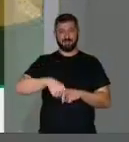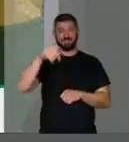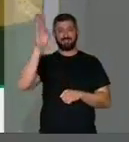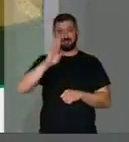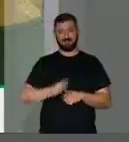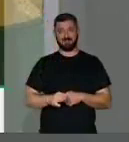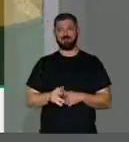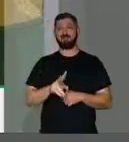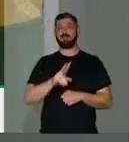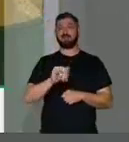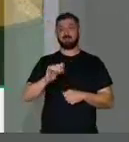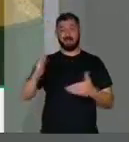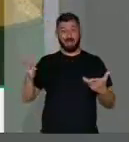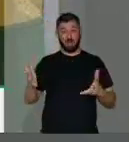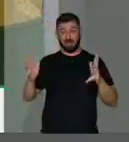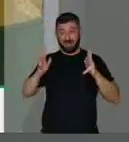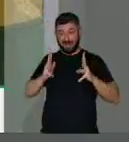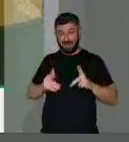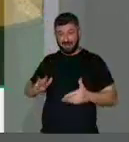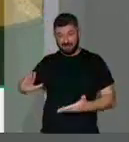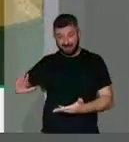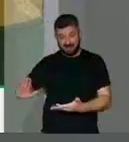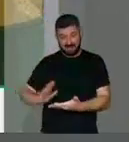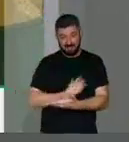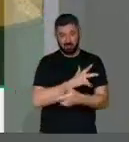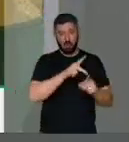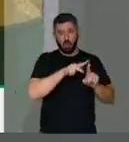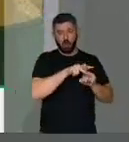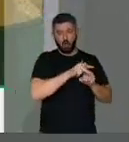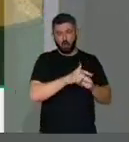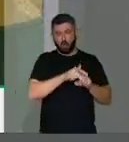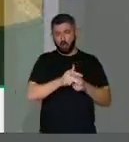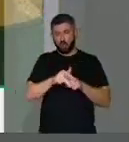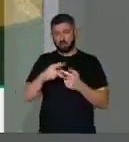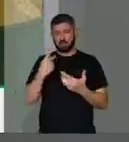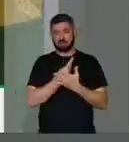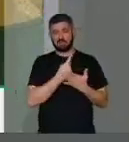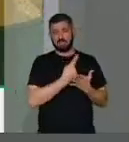está sendo passado a limpo, corrigindo